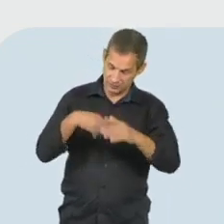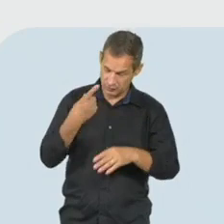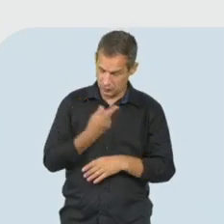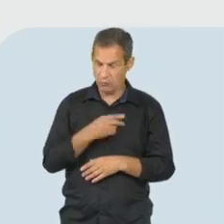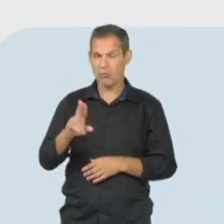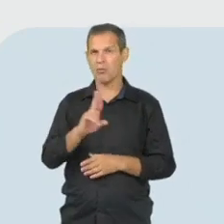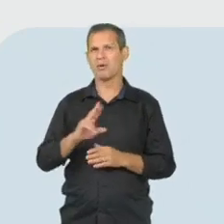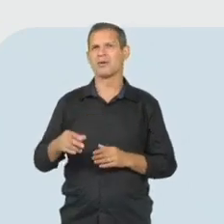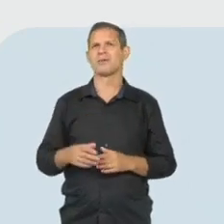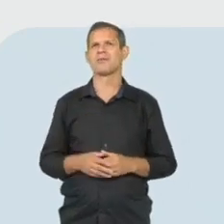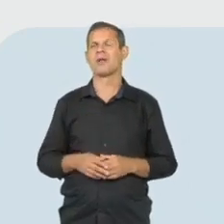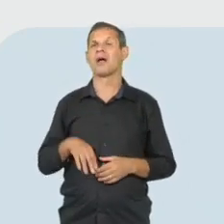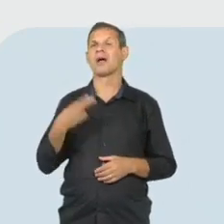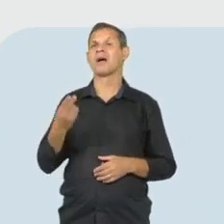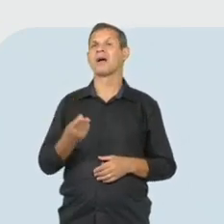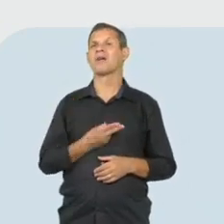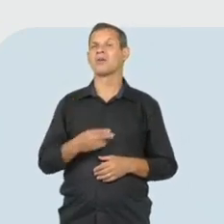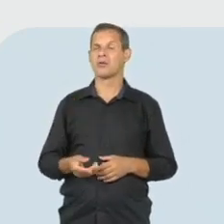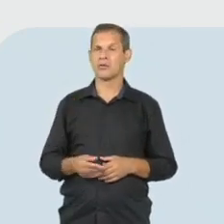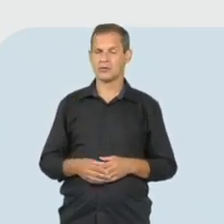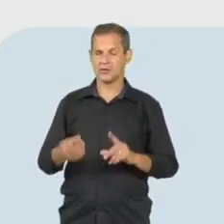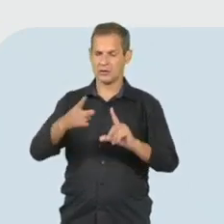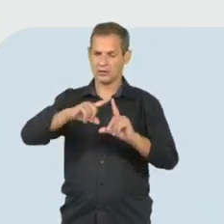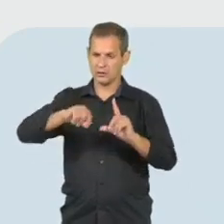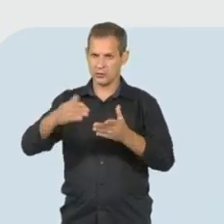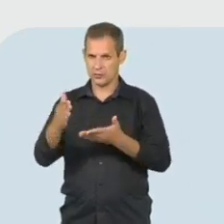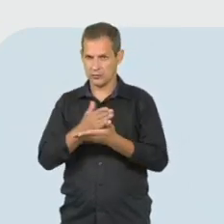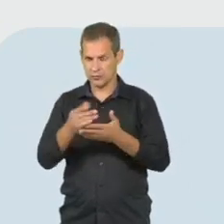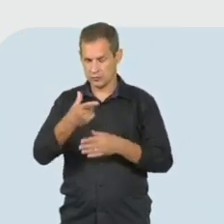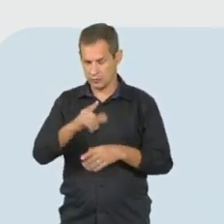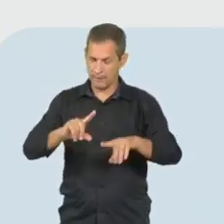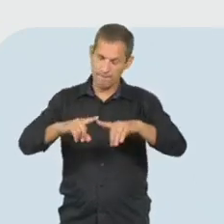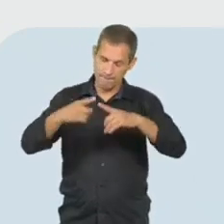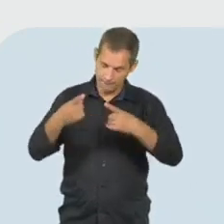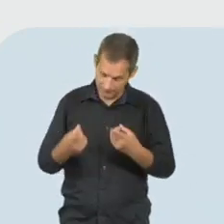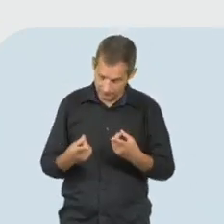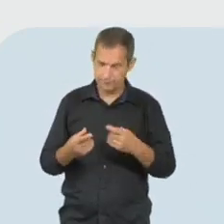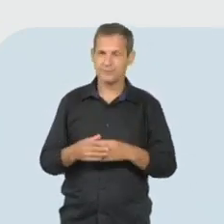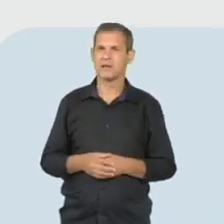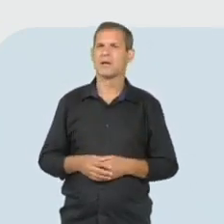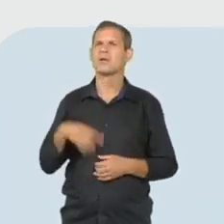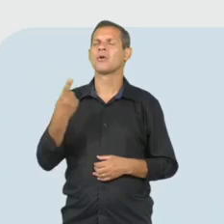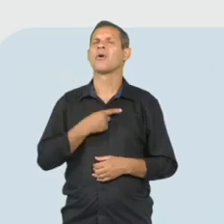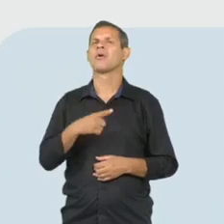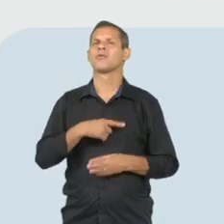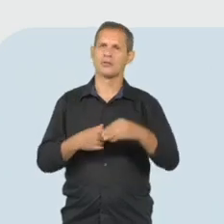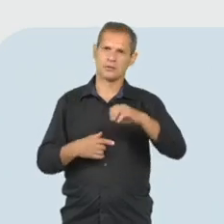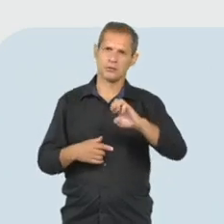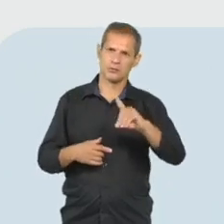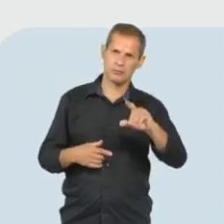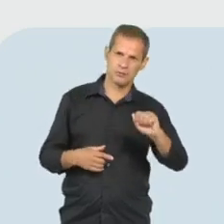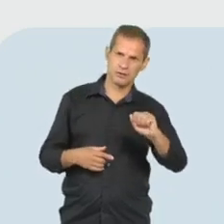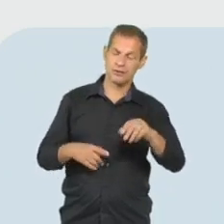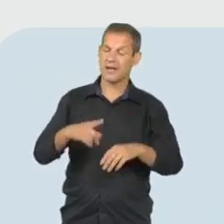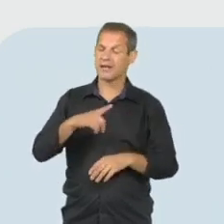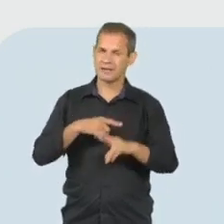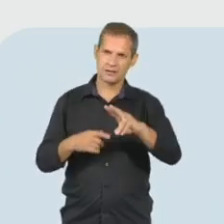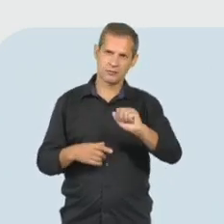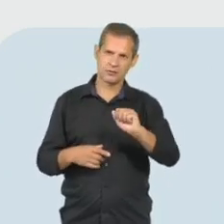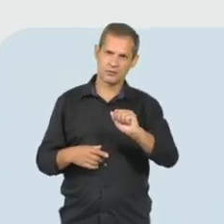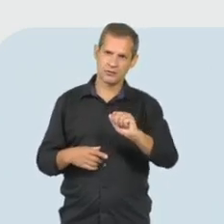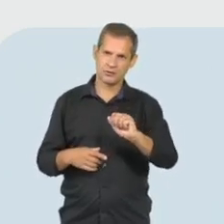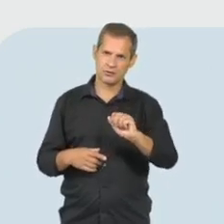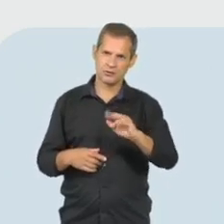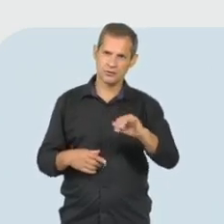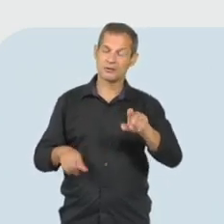vamos utilizar a nossa curva de distribuição novamente. Aqui nós vamos ter a média, vamos ter a variância e